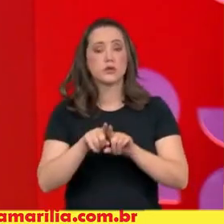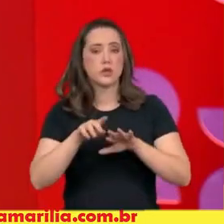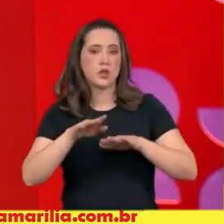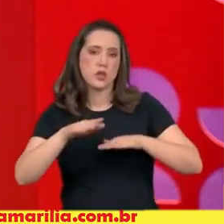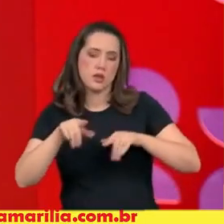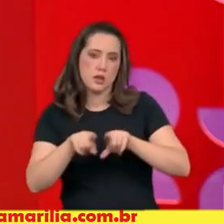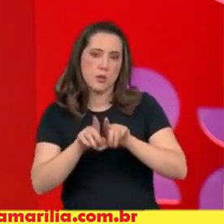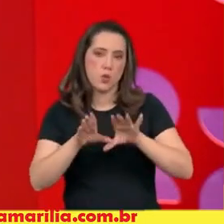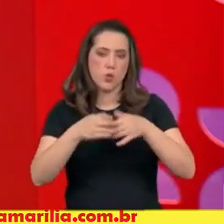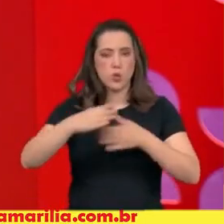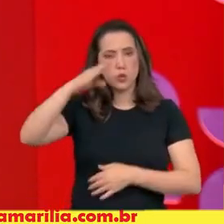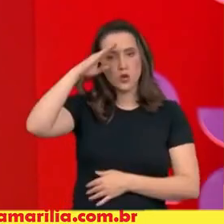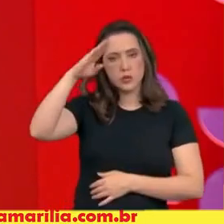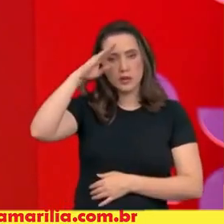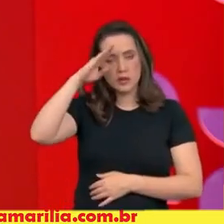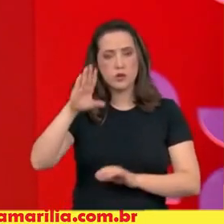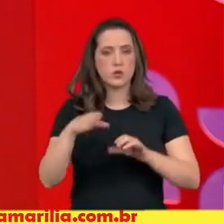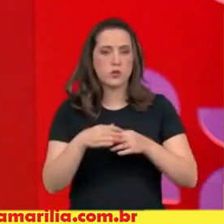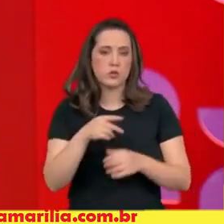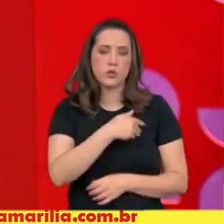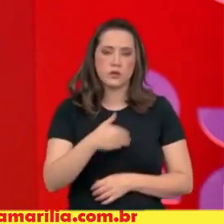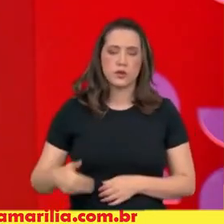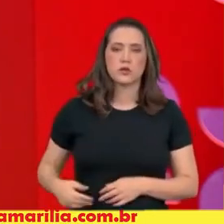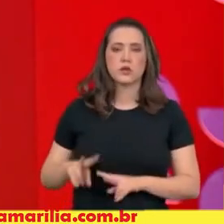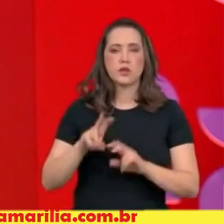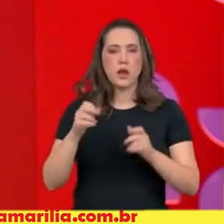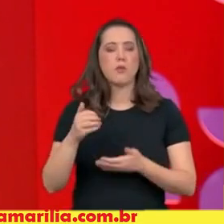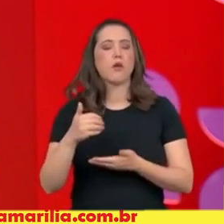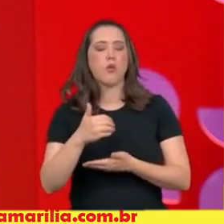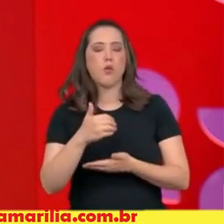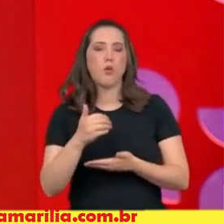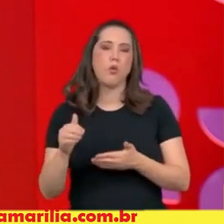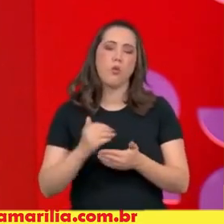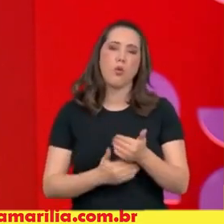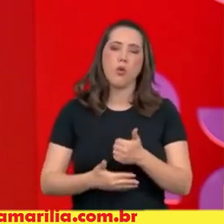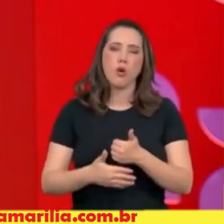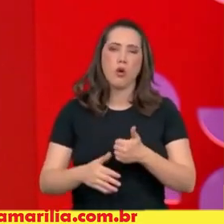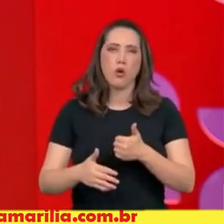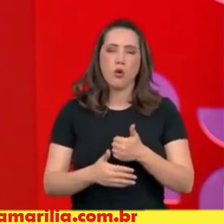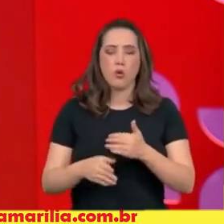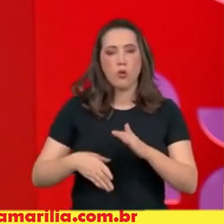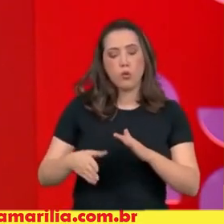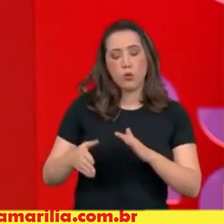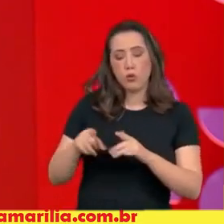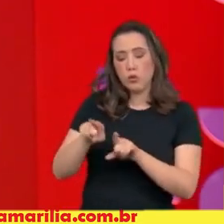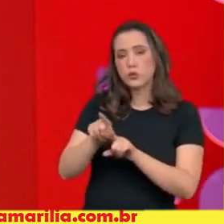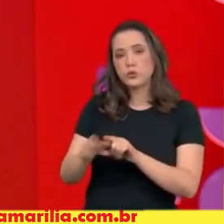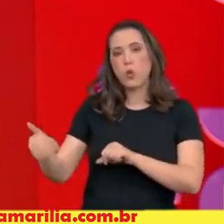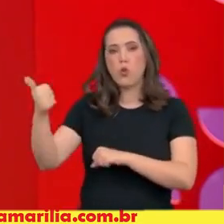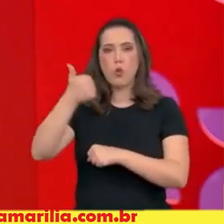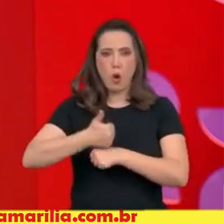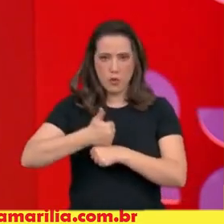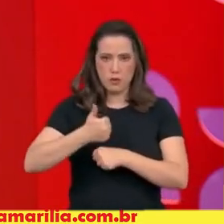da alta cúpula do seu governo sobre o golpe de Estado. Está formalmente denunciado o